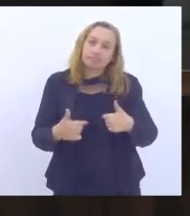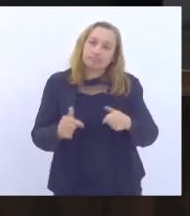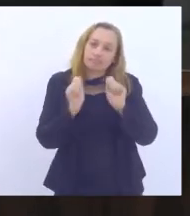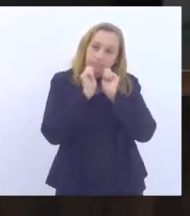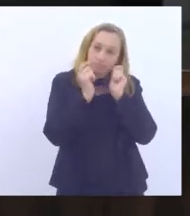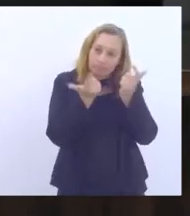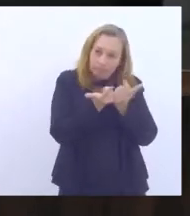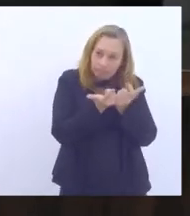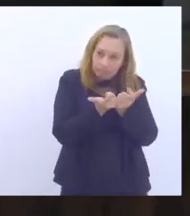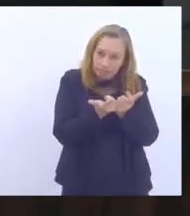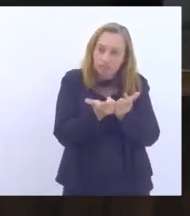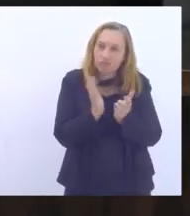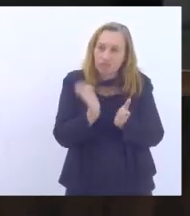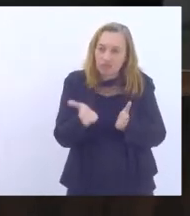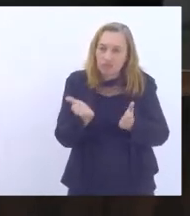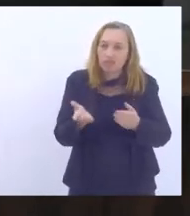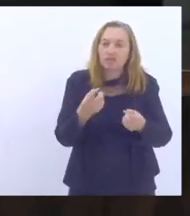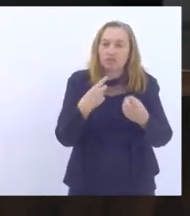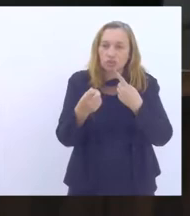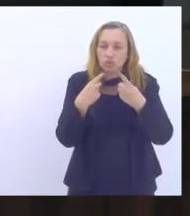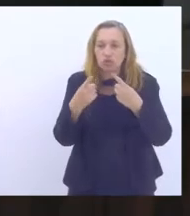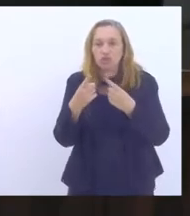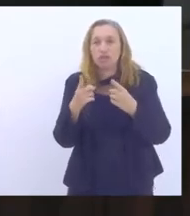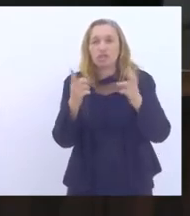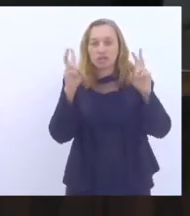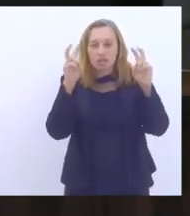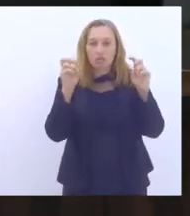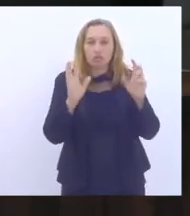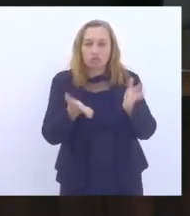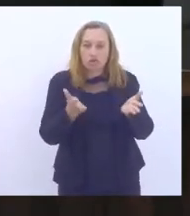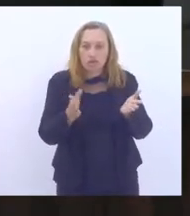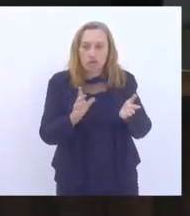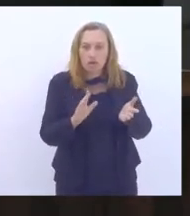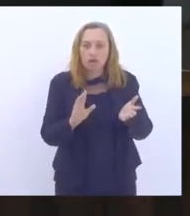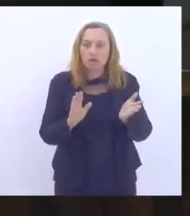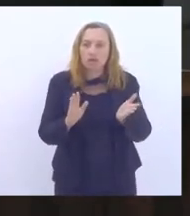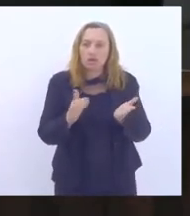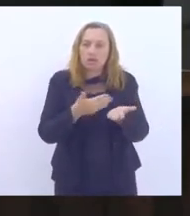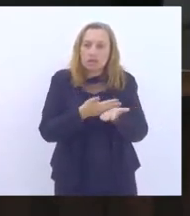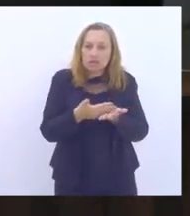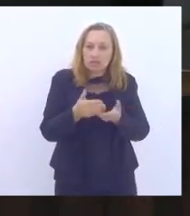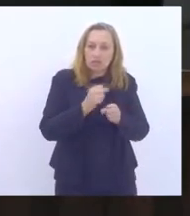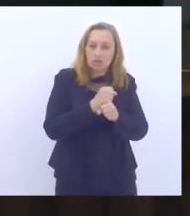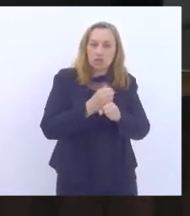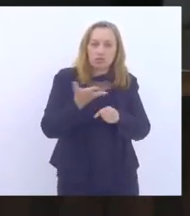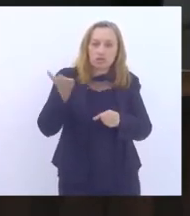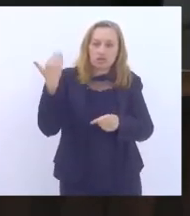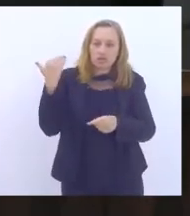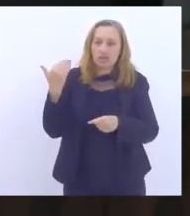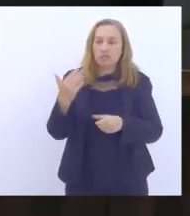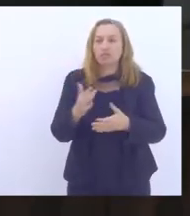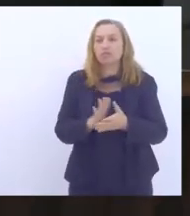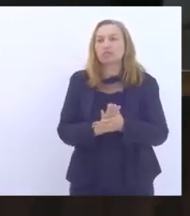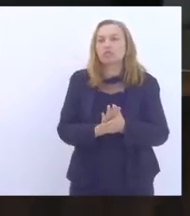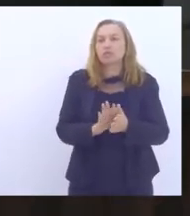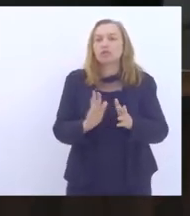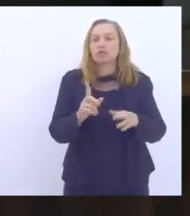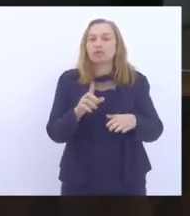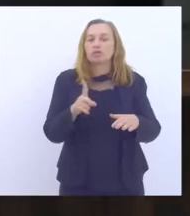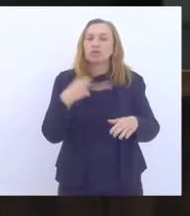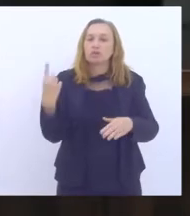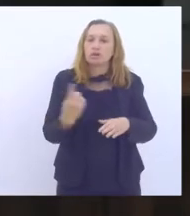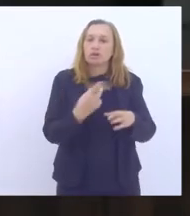Assembleia Nós já estamos discutindo essa questão já não é de agora desde o início do ano passado quando o